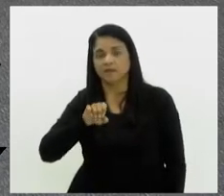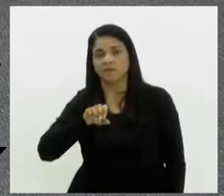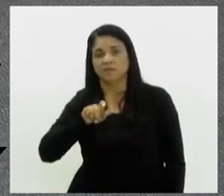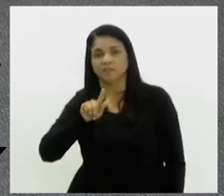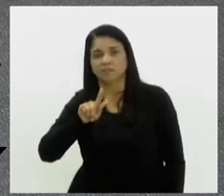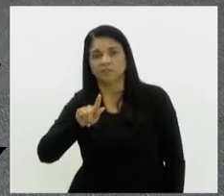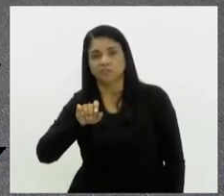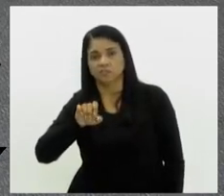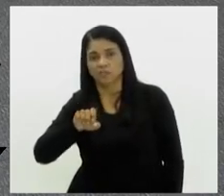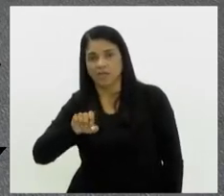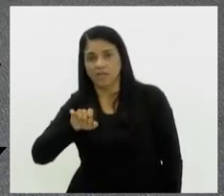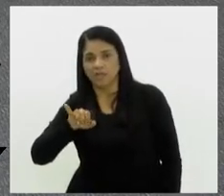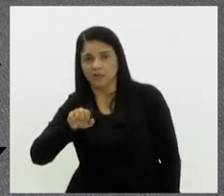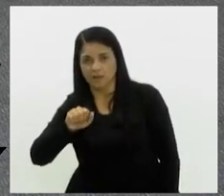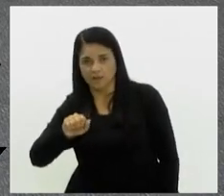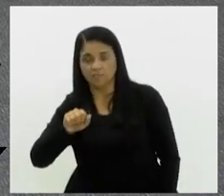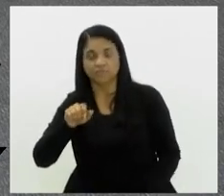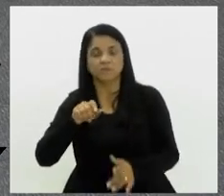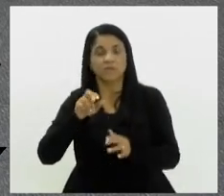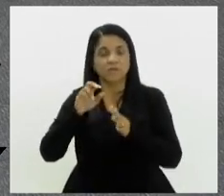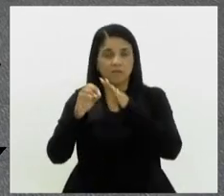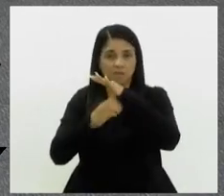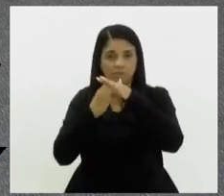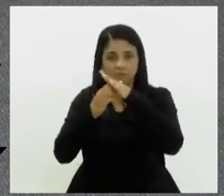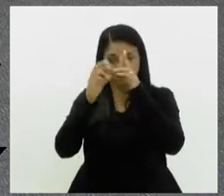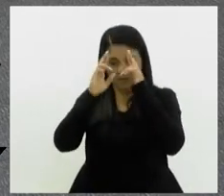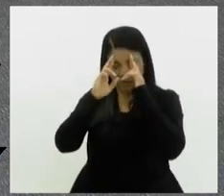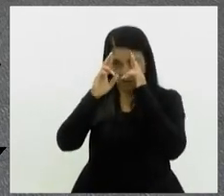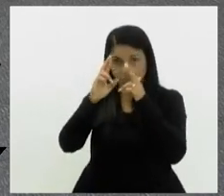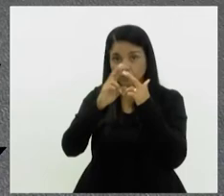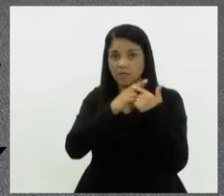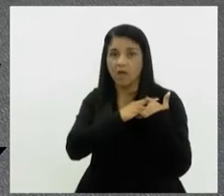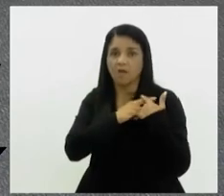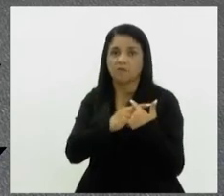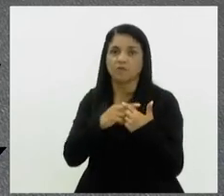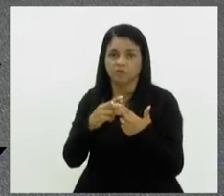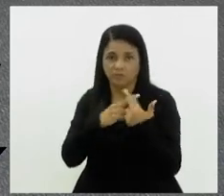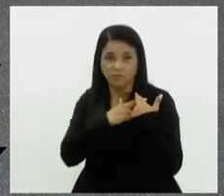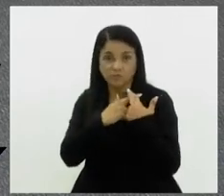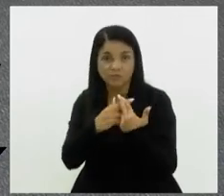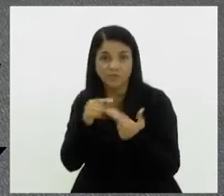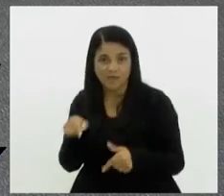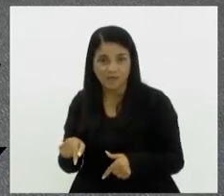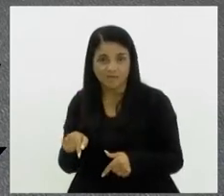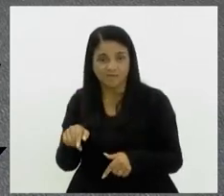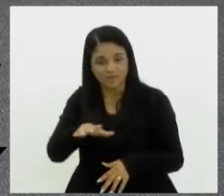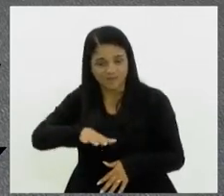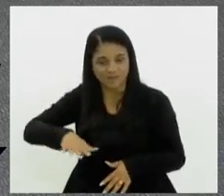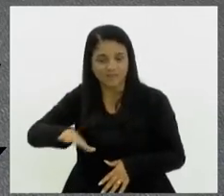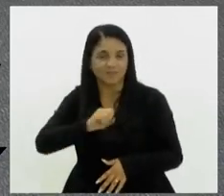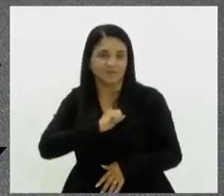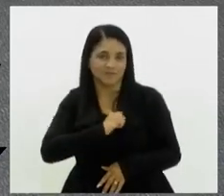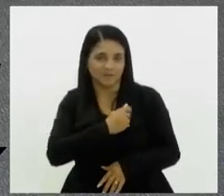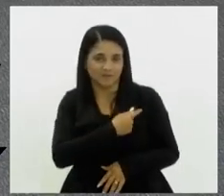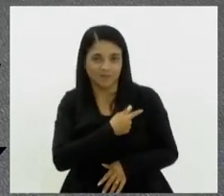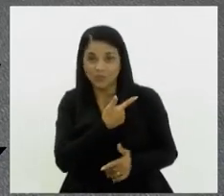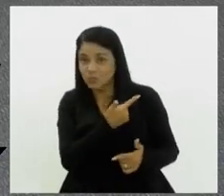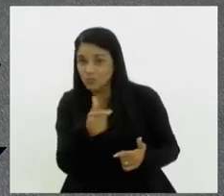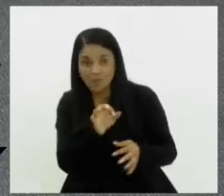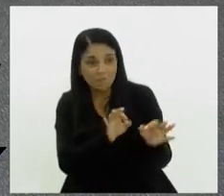responsável pelo serviço naquela região especial em São Gonçalo. Então, não há nenhum plano,